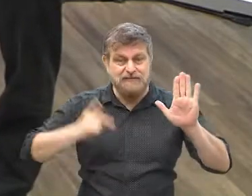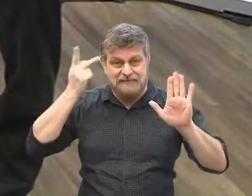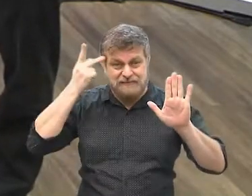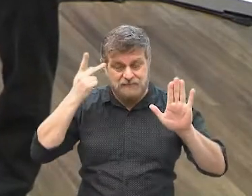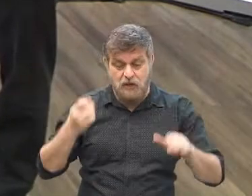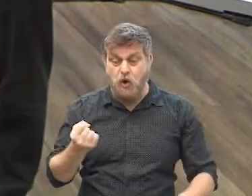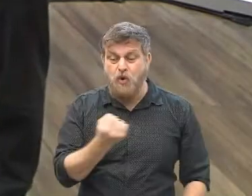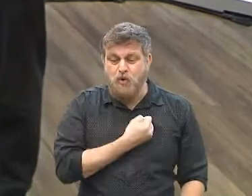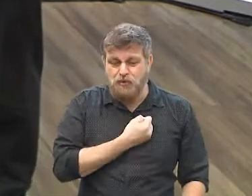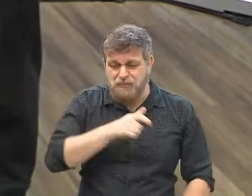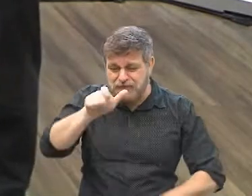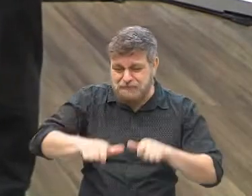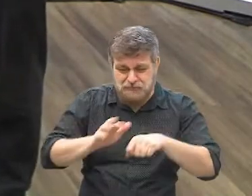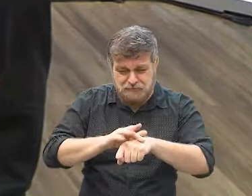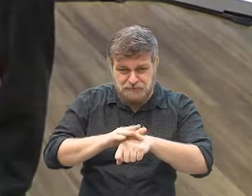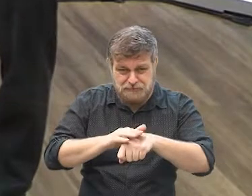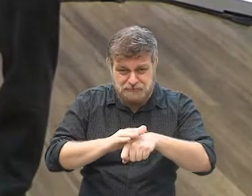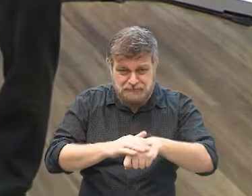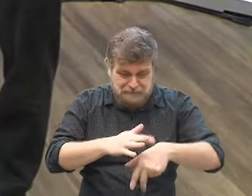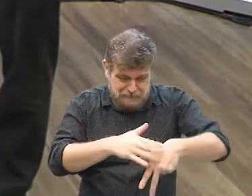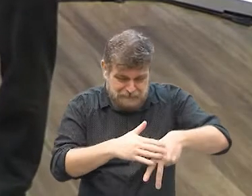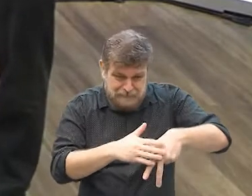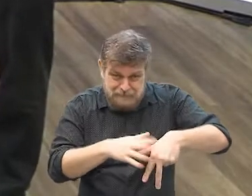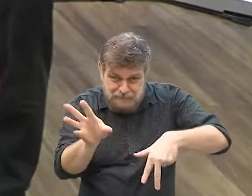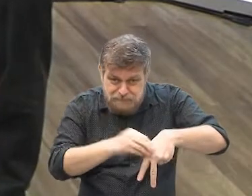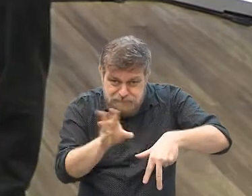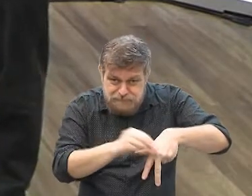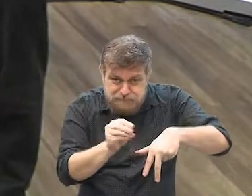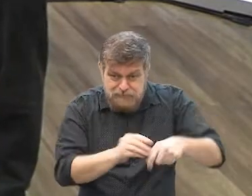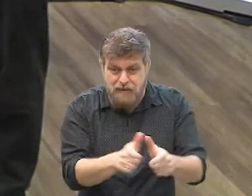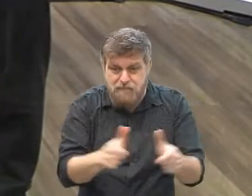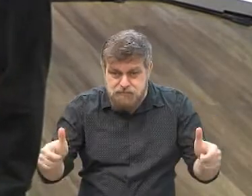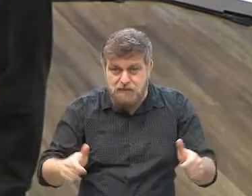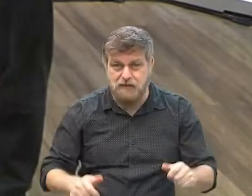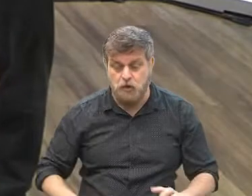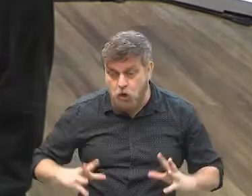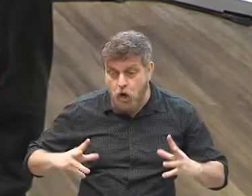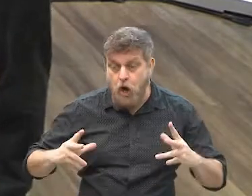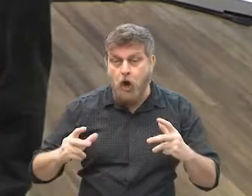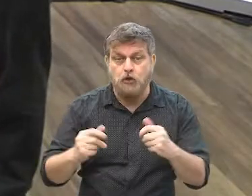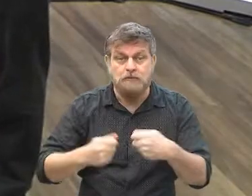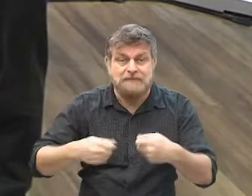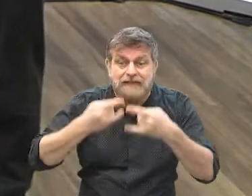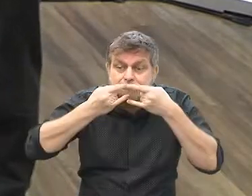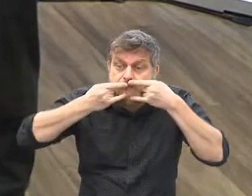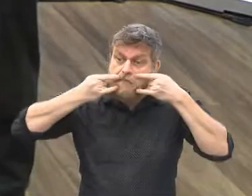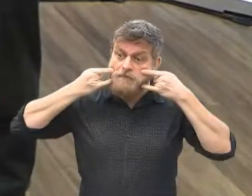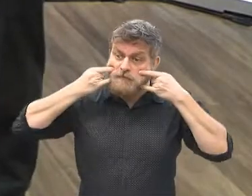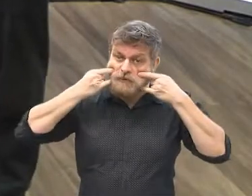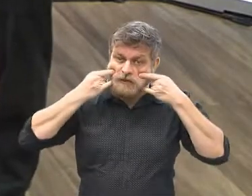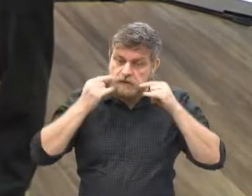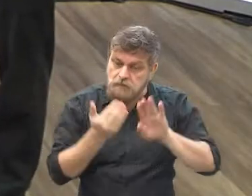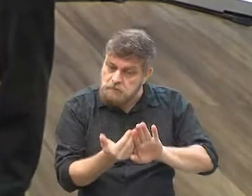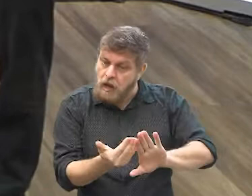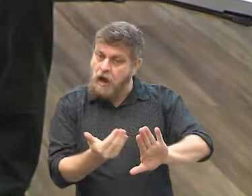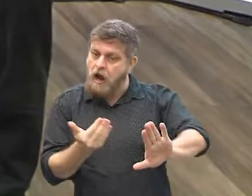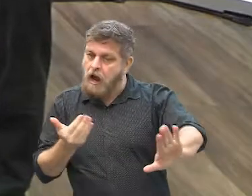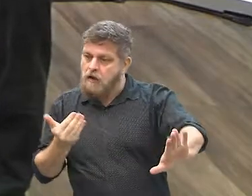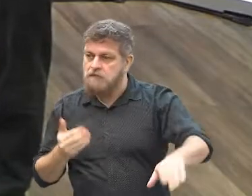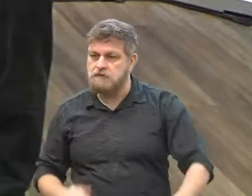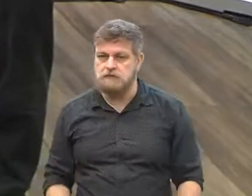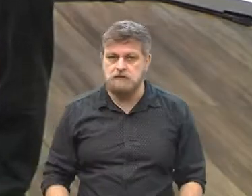continuam crescendo na cidade, então conscientização de todo mundo utilizando máscara, distanciamento e sem os